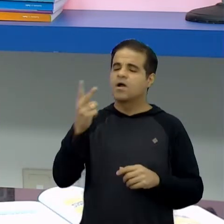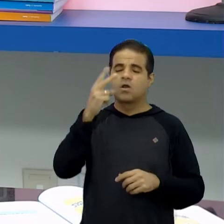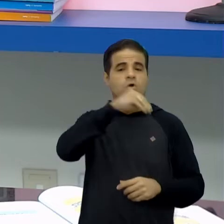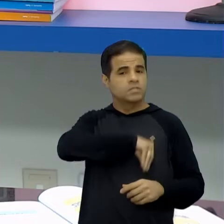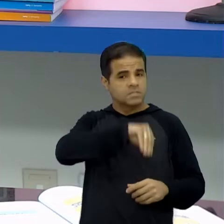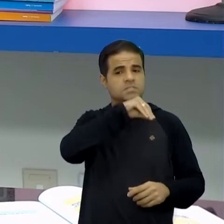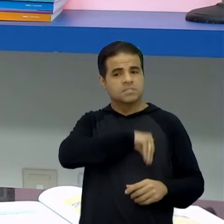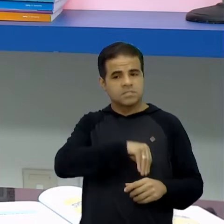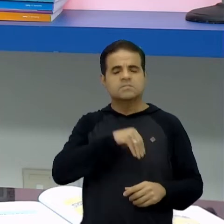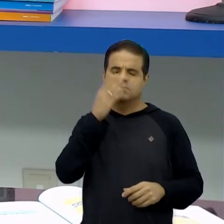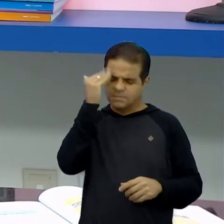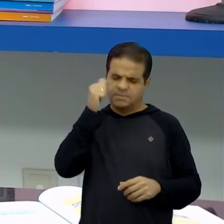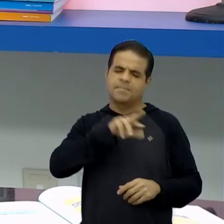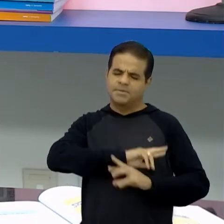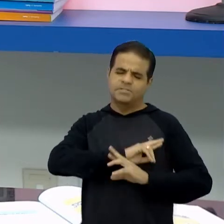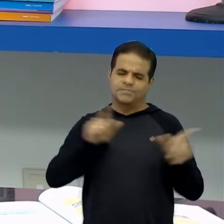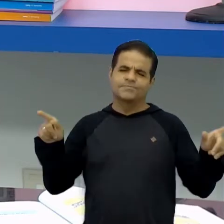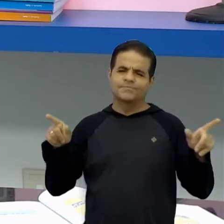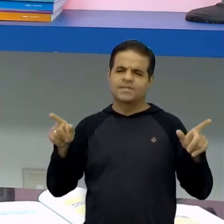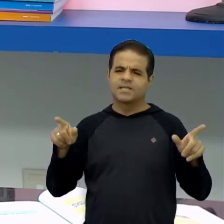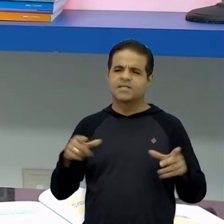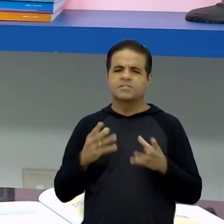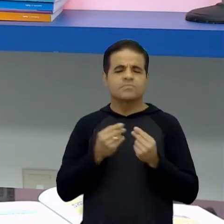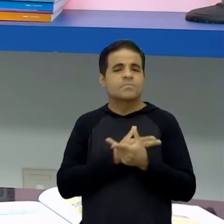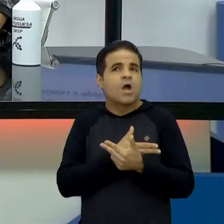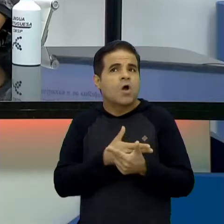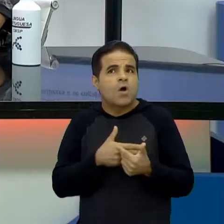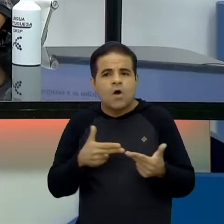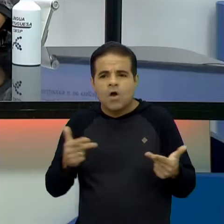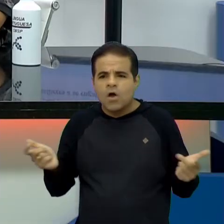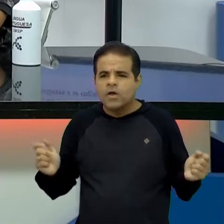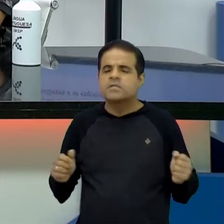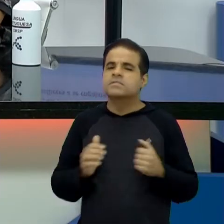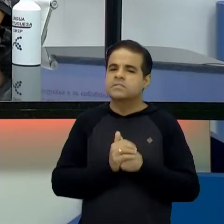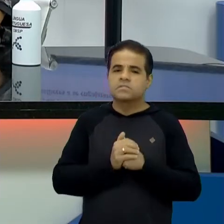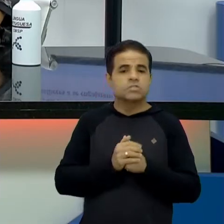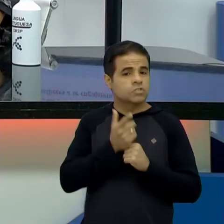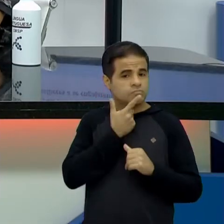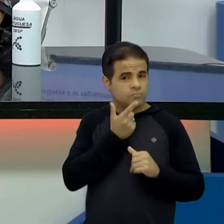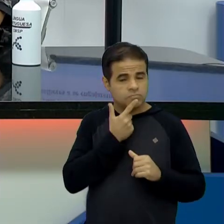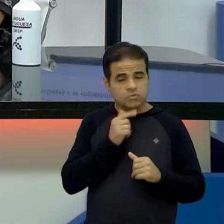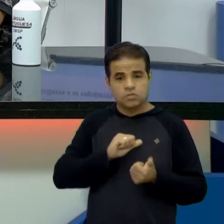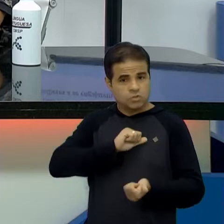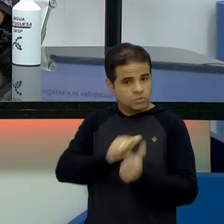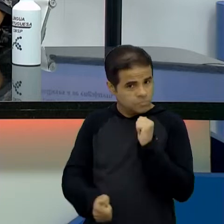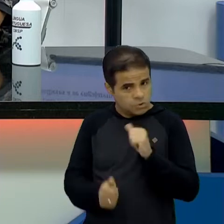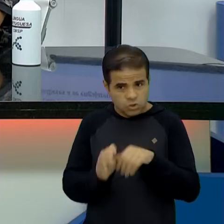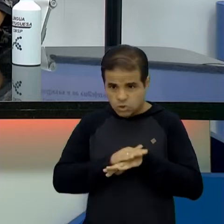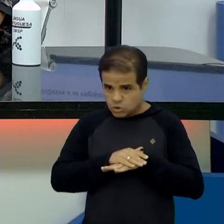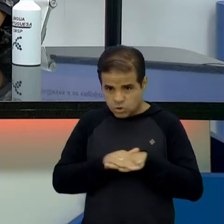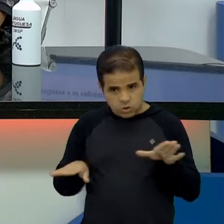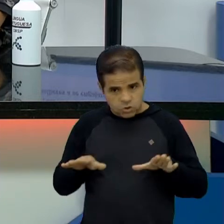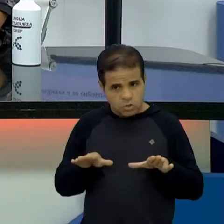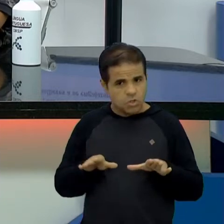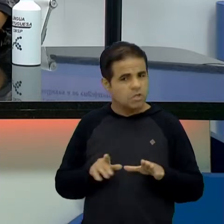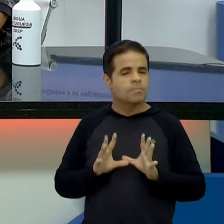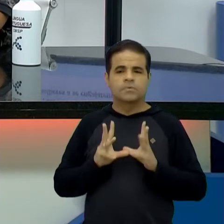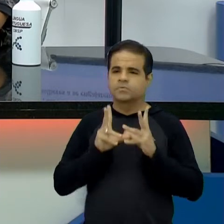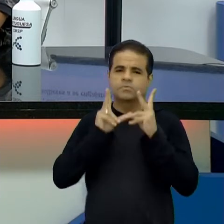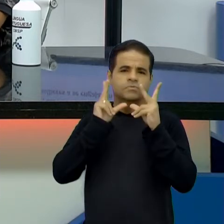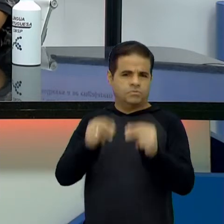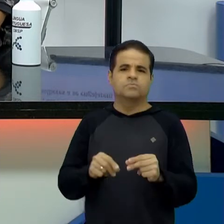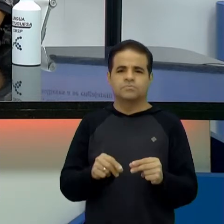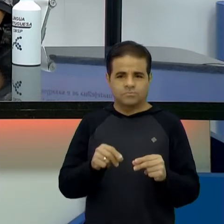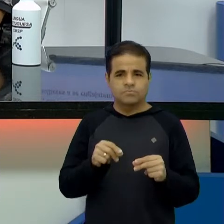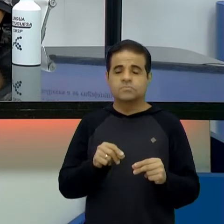O quanto é diferente, né? Muita coisa, assim, pra... assim, e aí eu não falo isso só pro esporte, eu falo isso para todas as outras profissões.